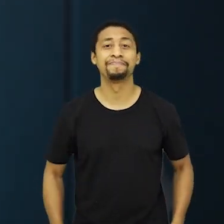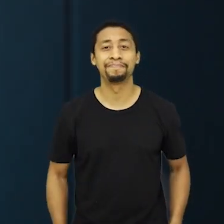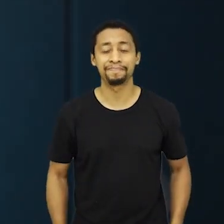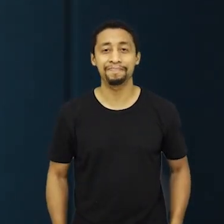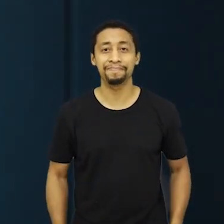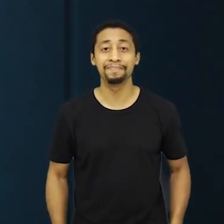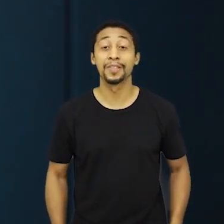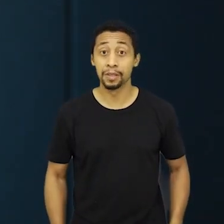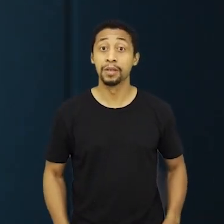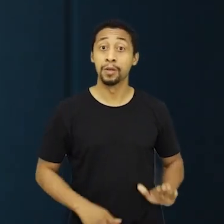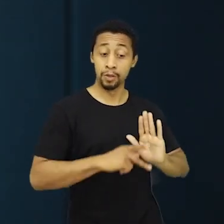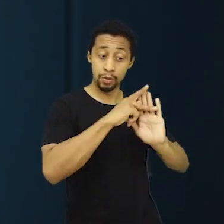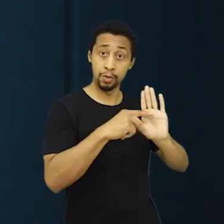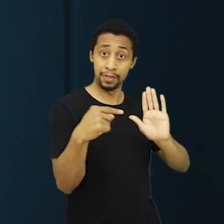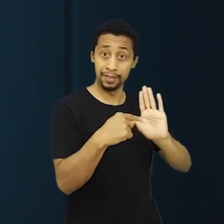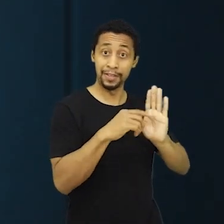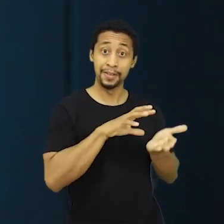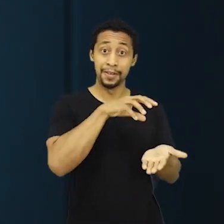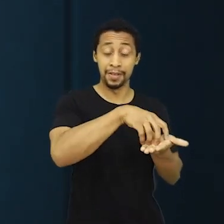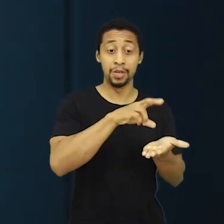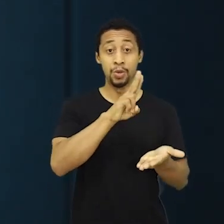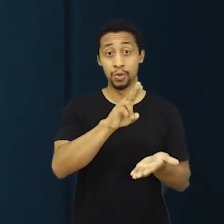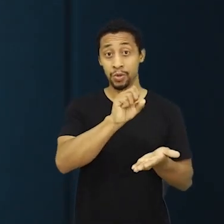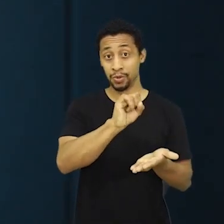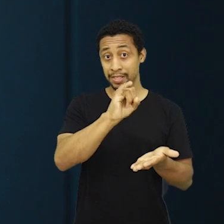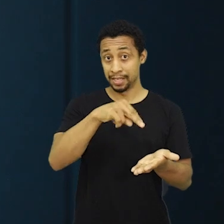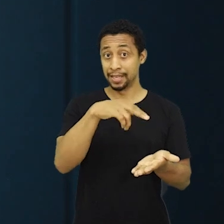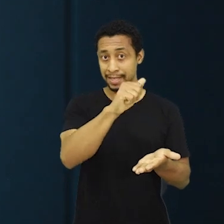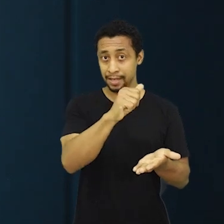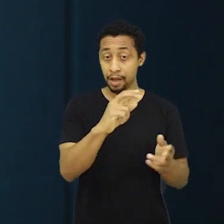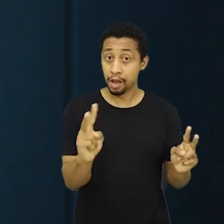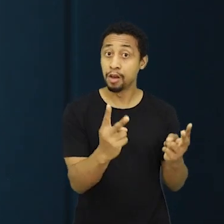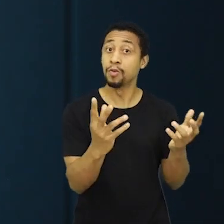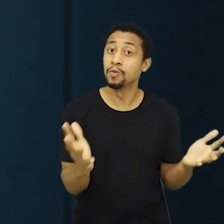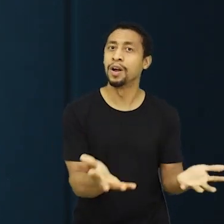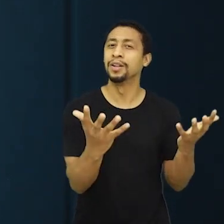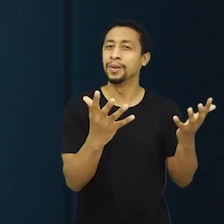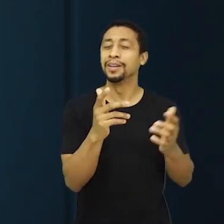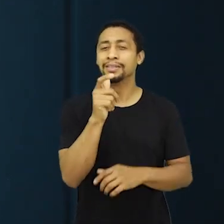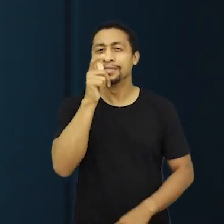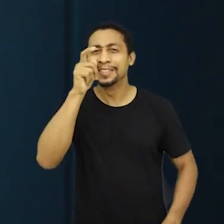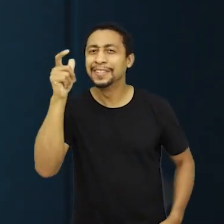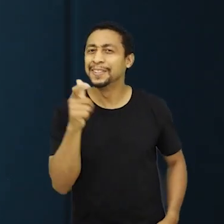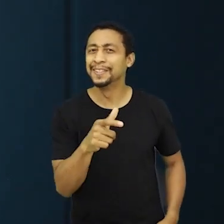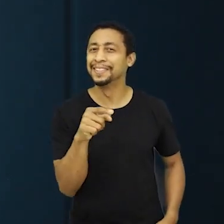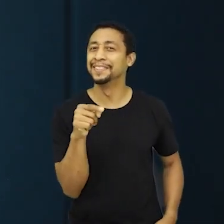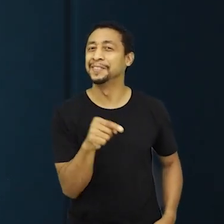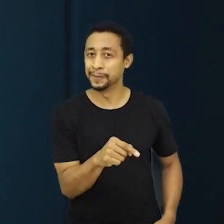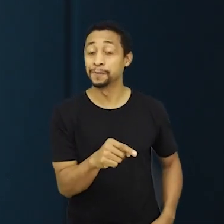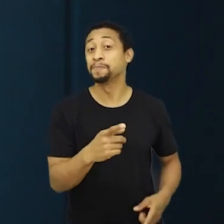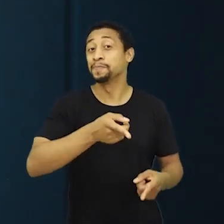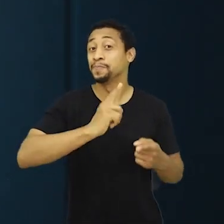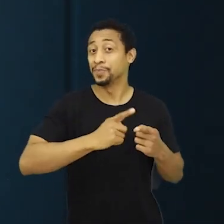de Valores, ele é um projeto muito curioso, assim, em termos de resultados, porque como a gente trabalha com a